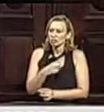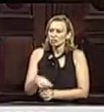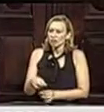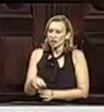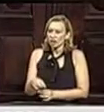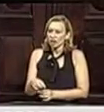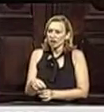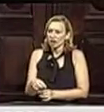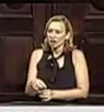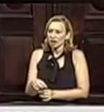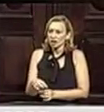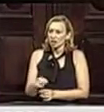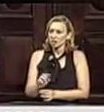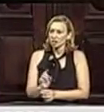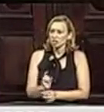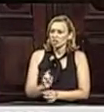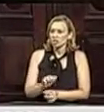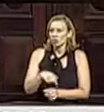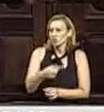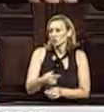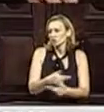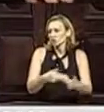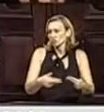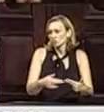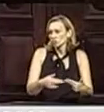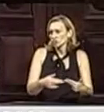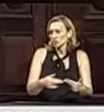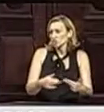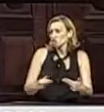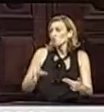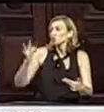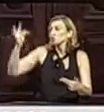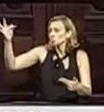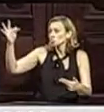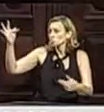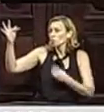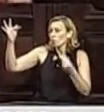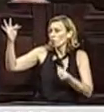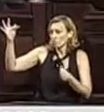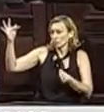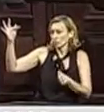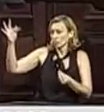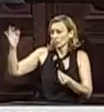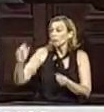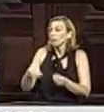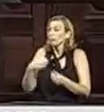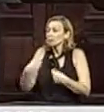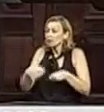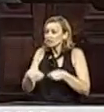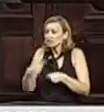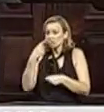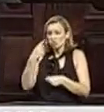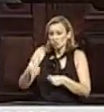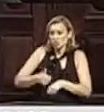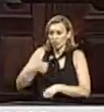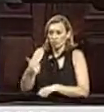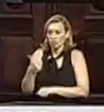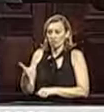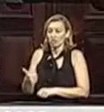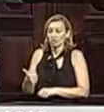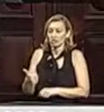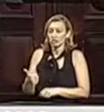o petróleo, o óleo, não vai ser das empresas, 80% da União. A União não paga imposto de renda, PIS,